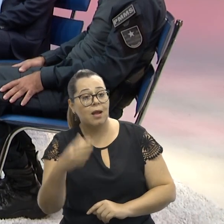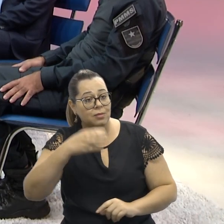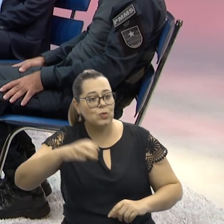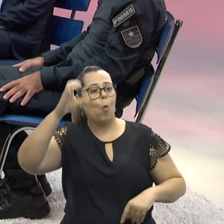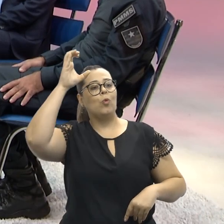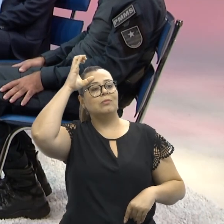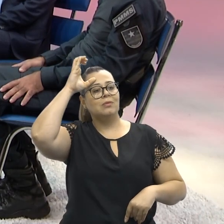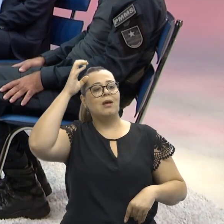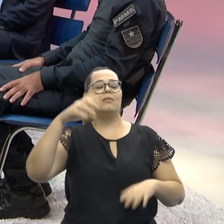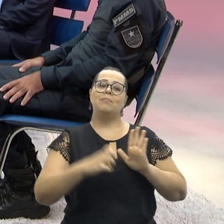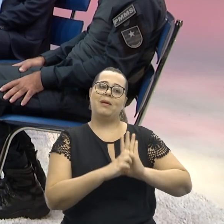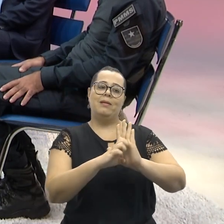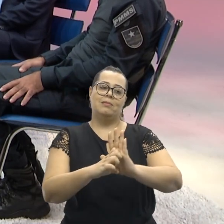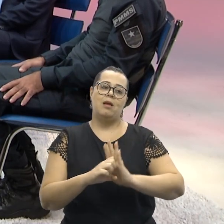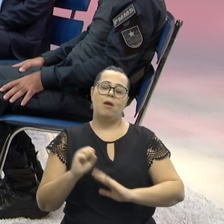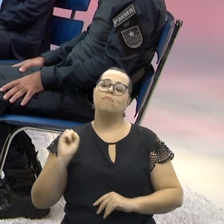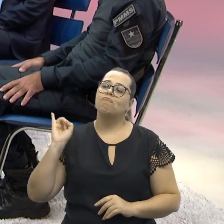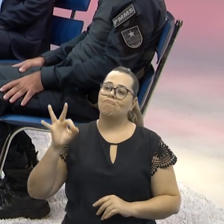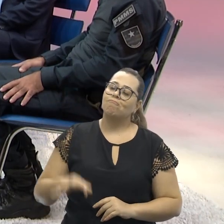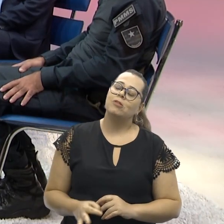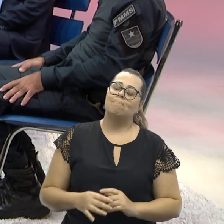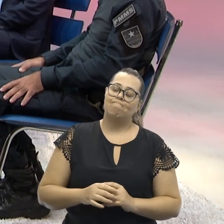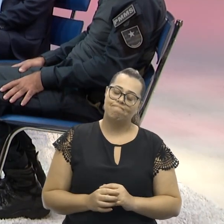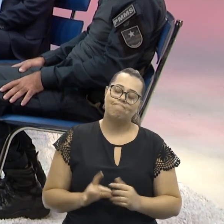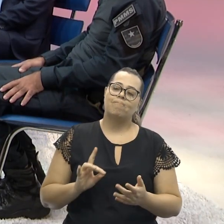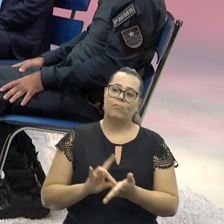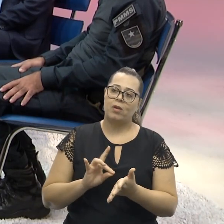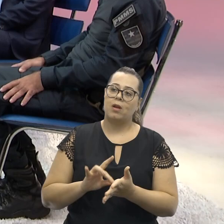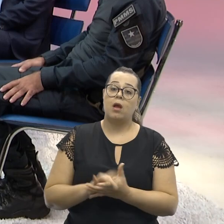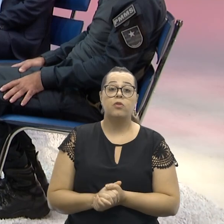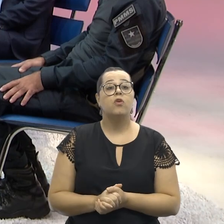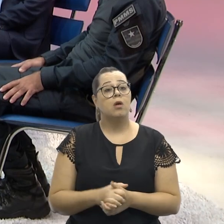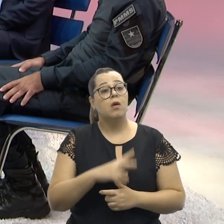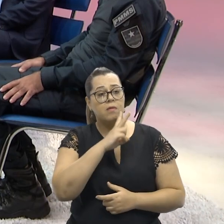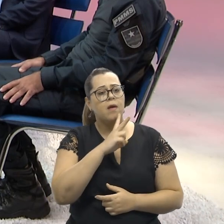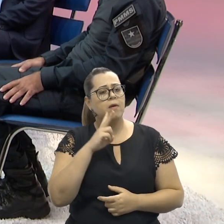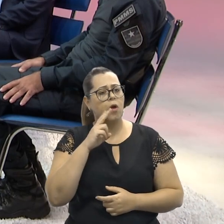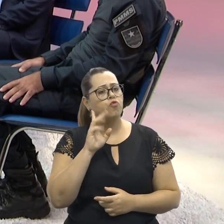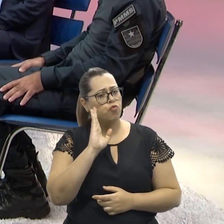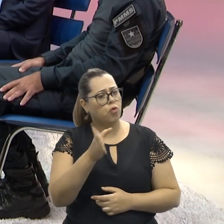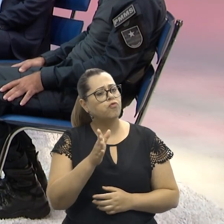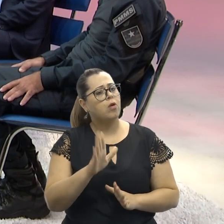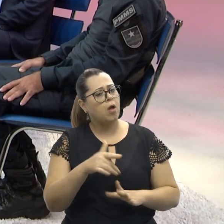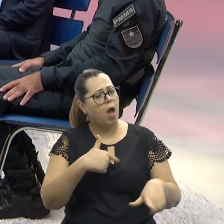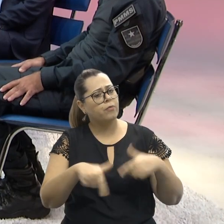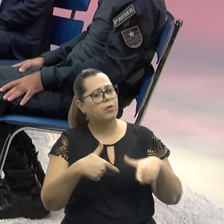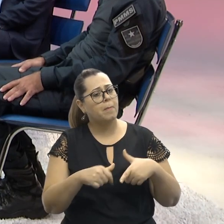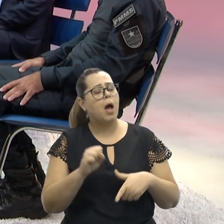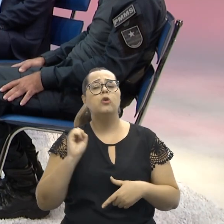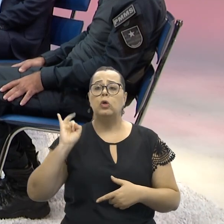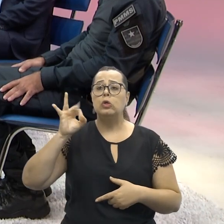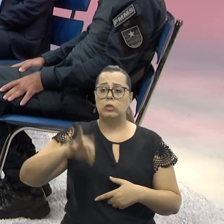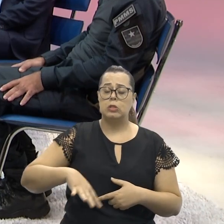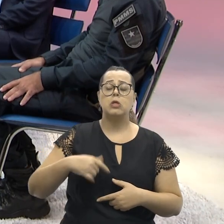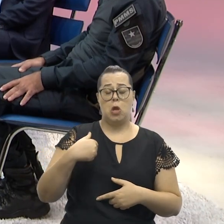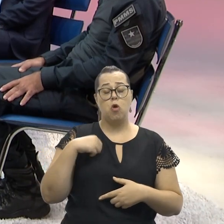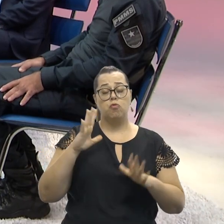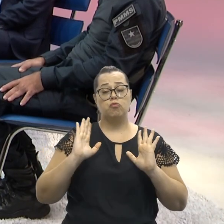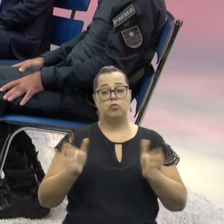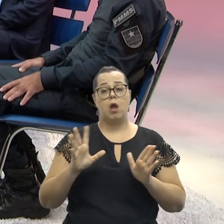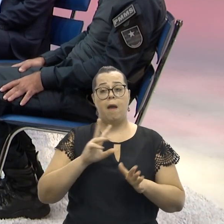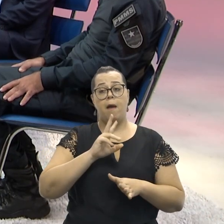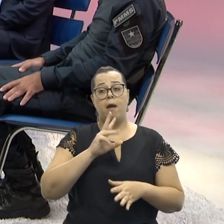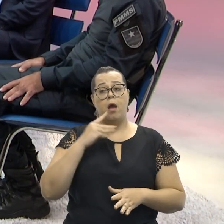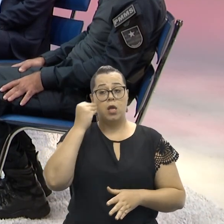né? Conscientizando essas crianças. É importante, né, vereador, você também contribuiu já com essa causa, é importante fazer essa conscientização, né? Eu